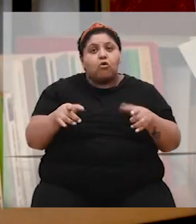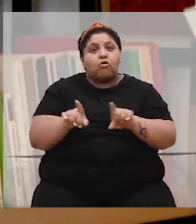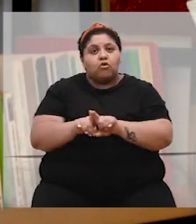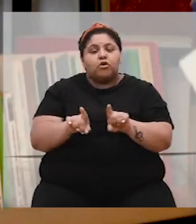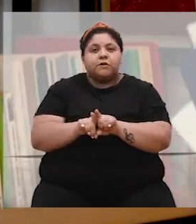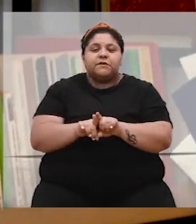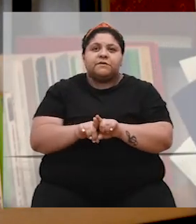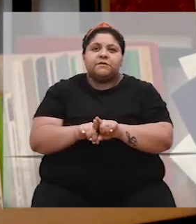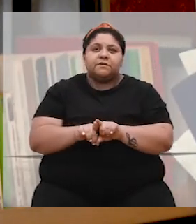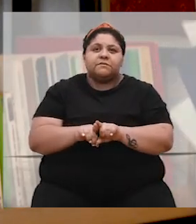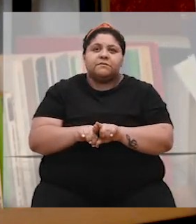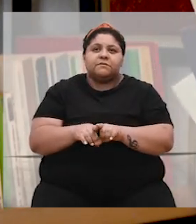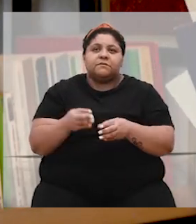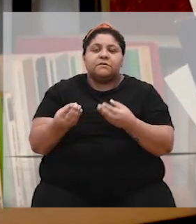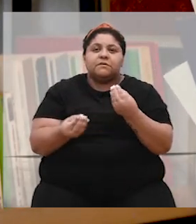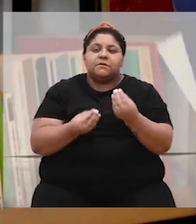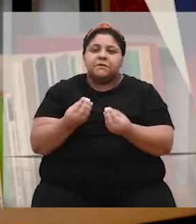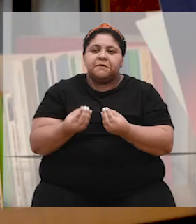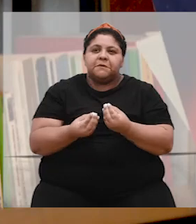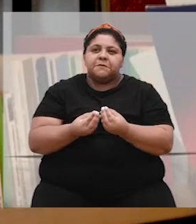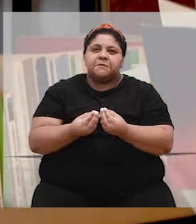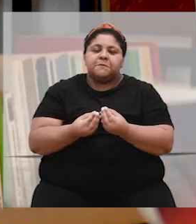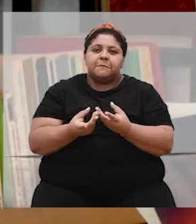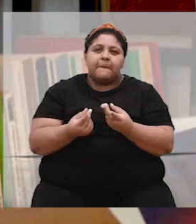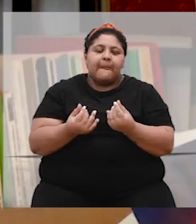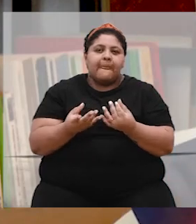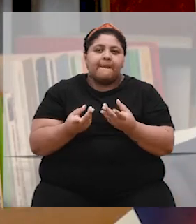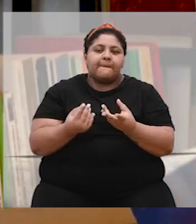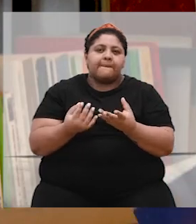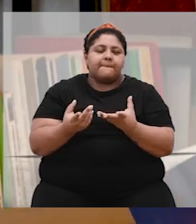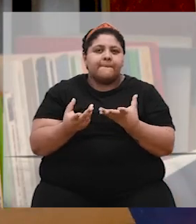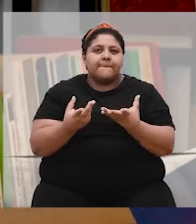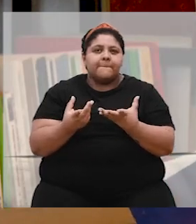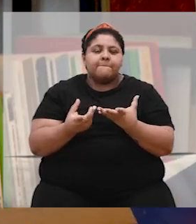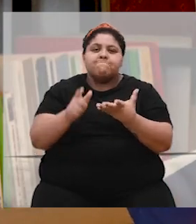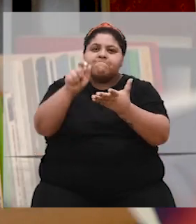dessa vez também veio para ser uma das